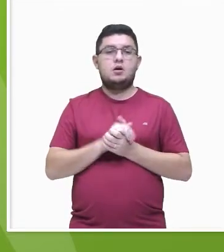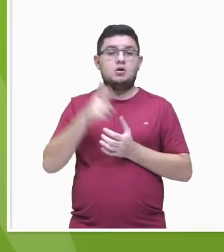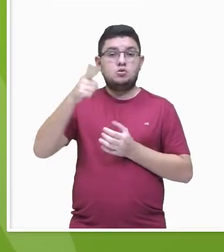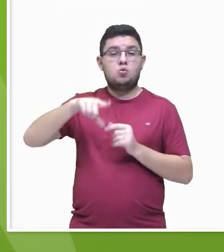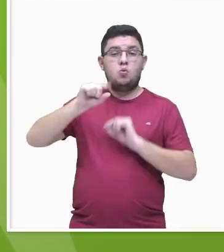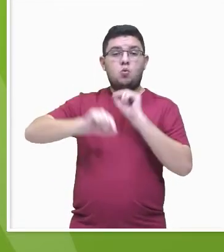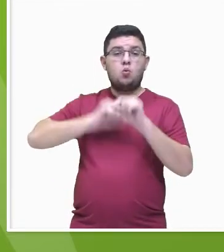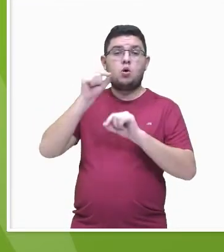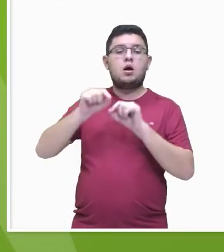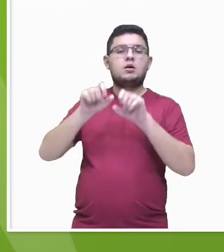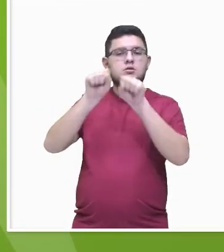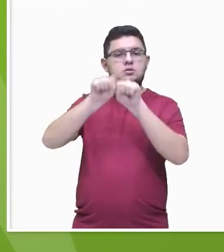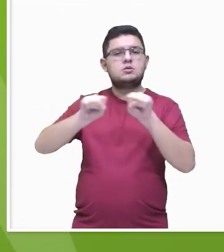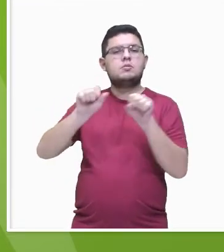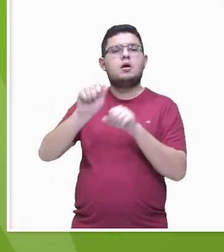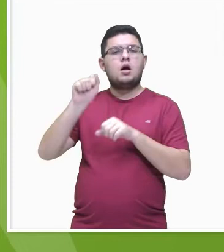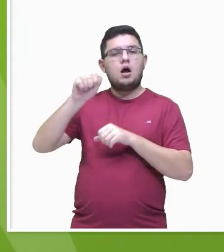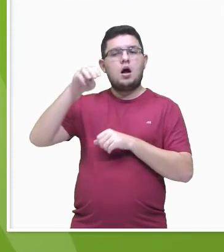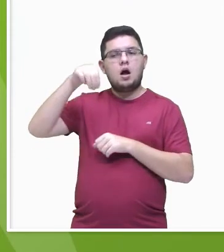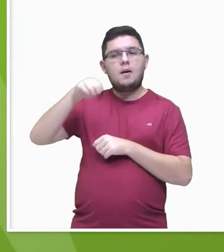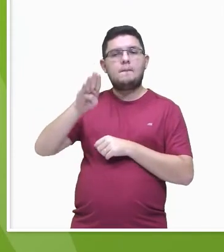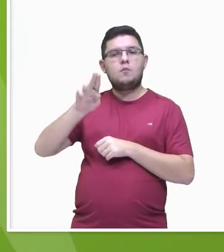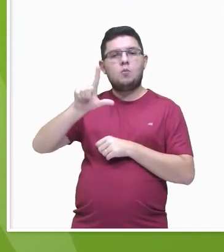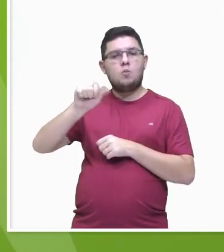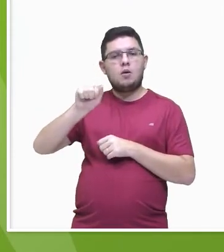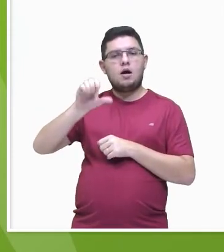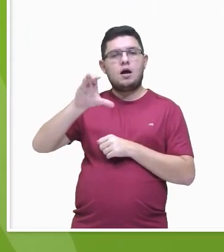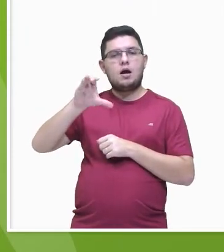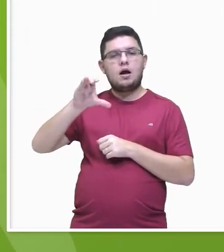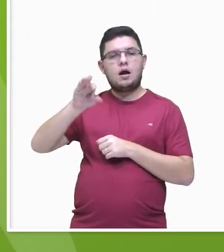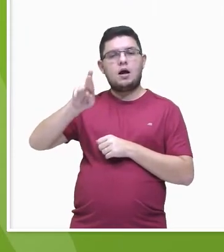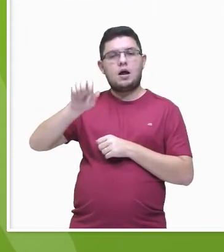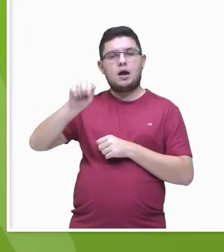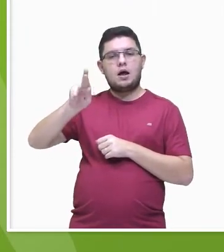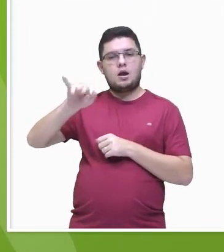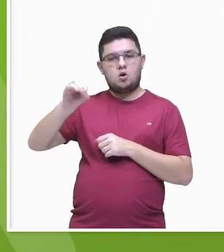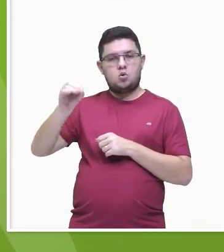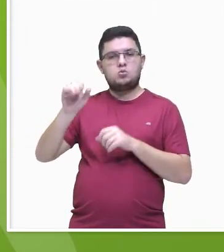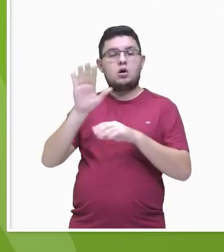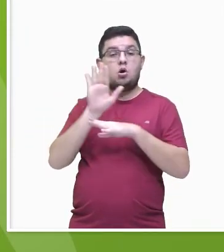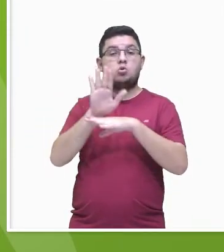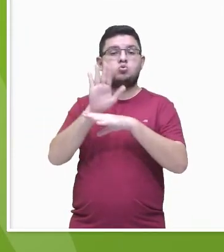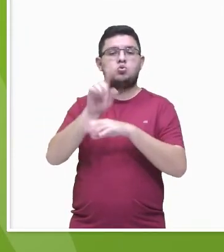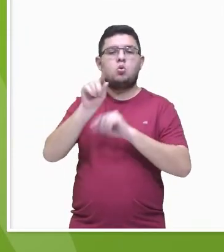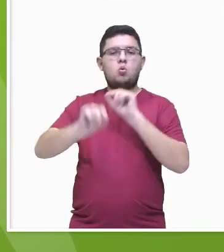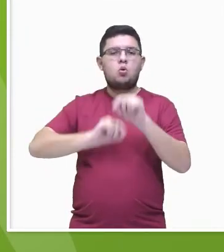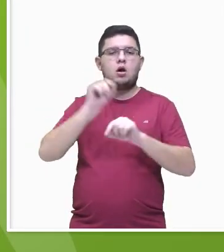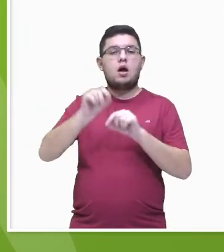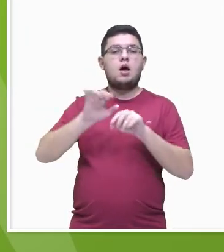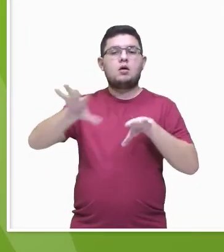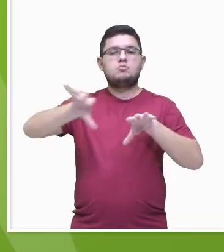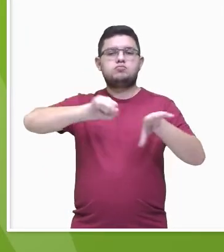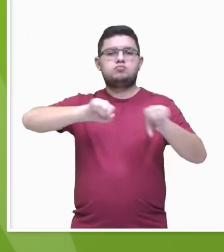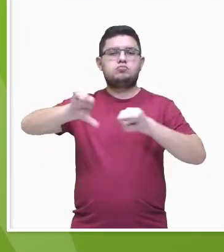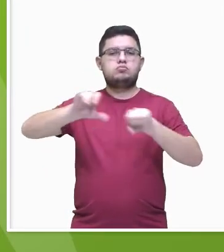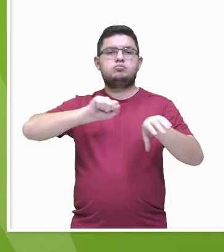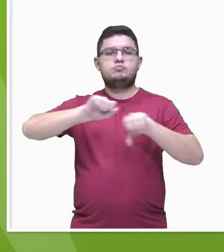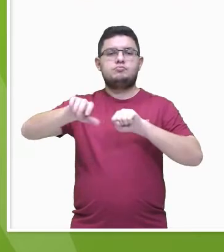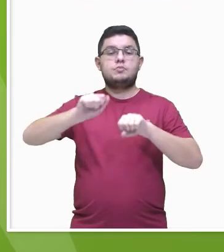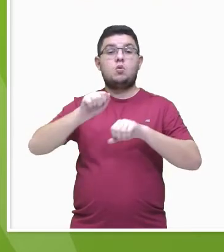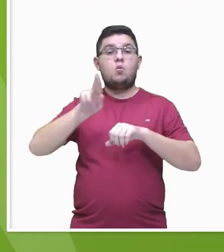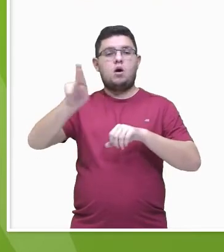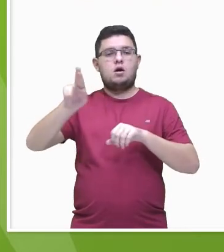sistemas ambulacrários, do sistema ambulacrário, auxiliando aí também na respiração dos equinodermos.